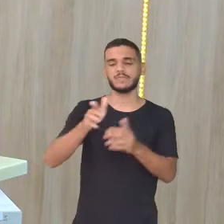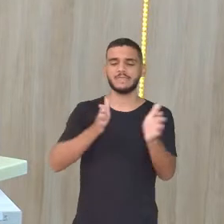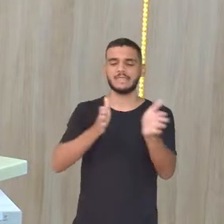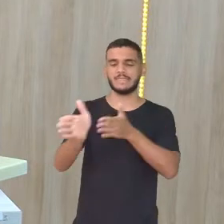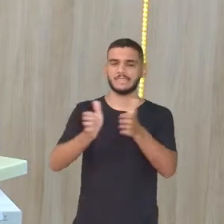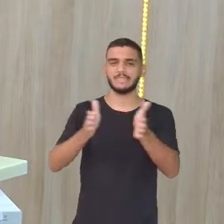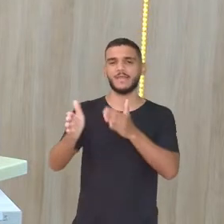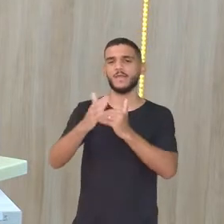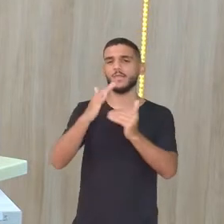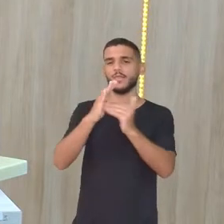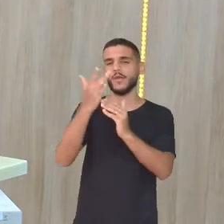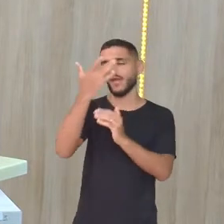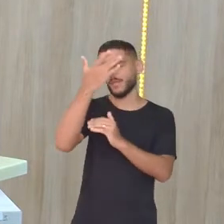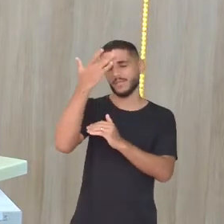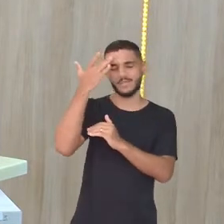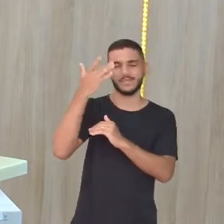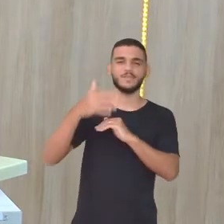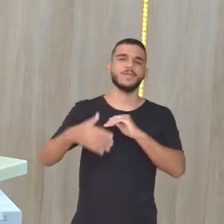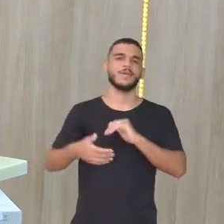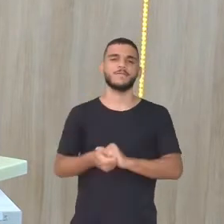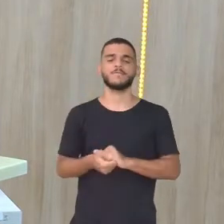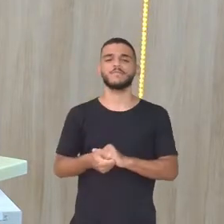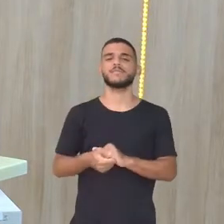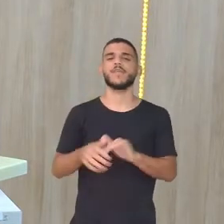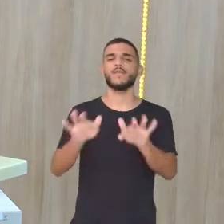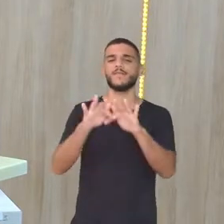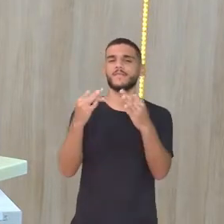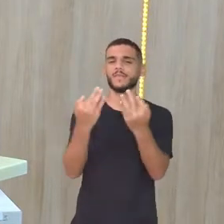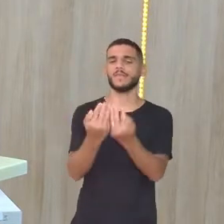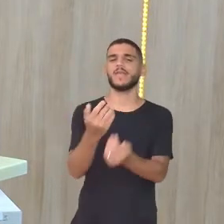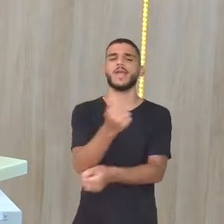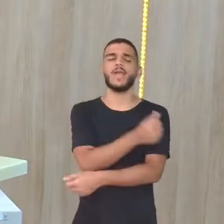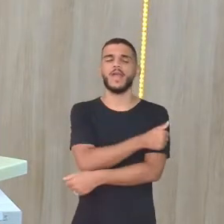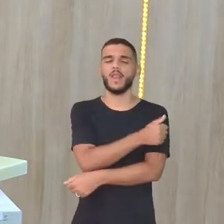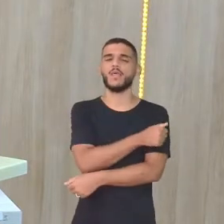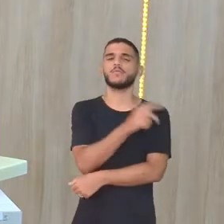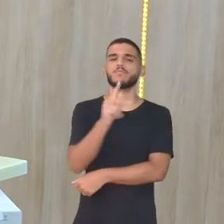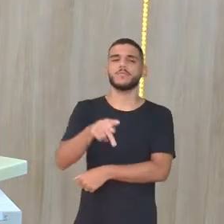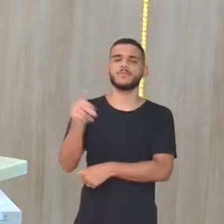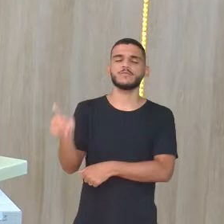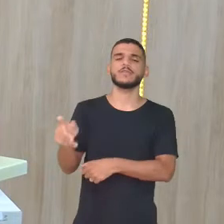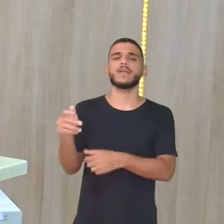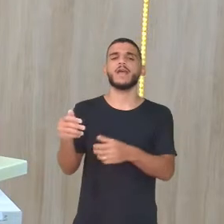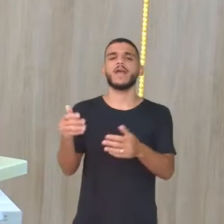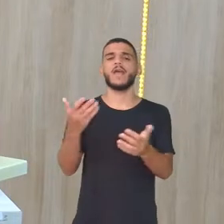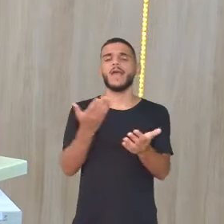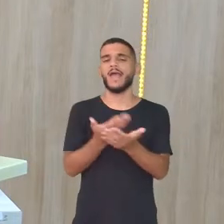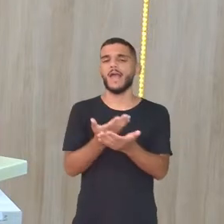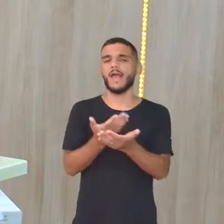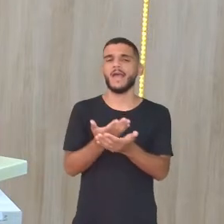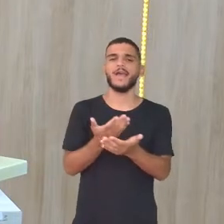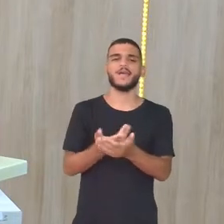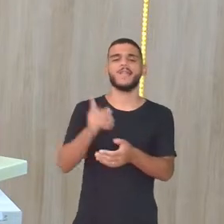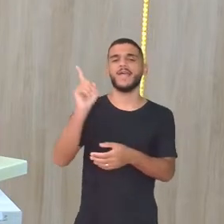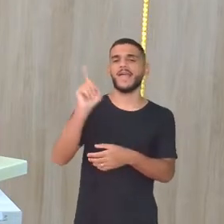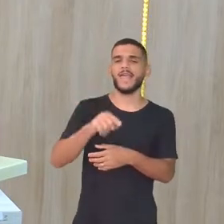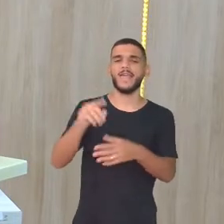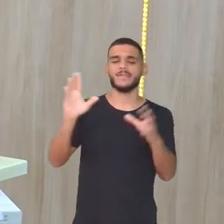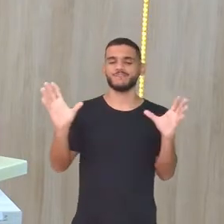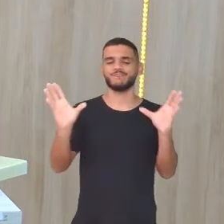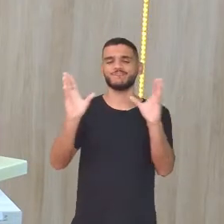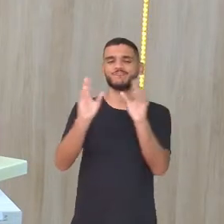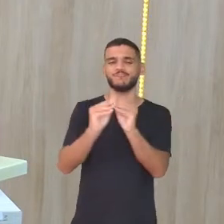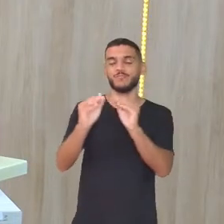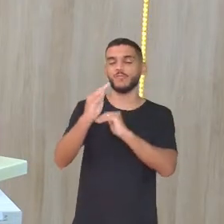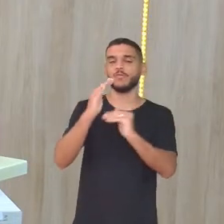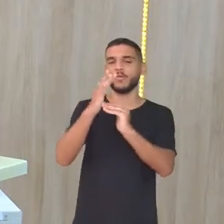alunos, familiares que estão nos assistindo, professores. Então, essa aula, ela é uma aula que está aí, olha, agregando a